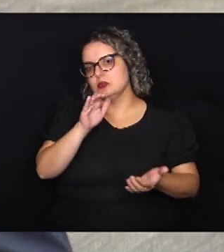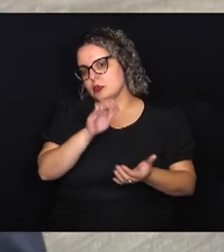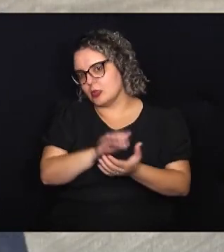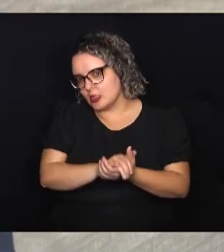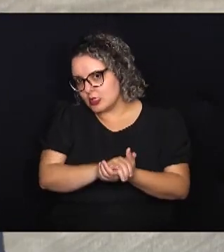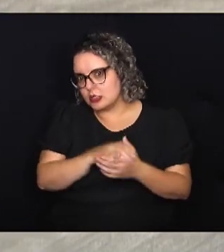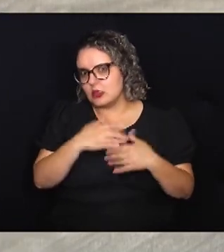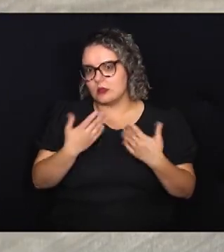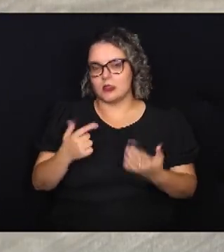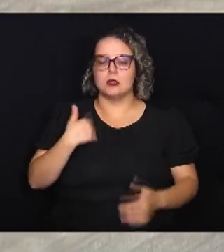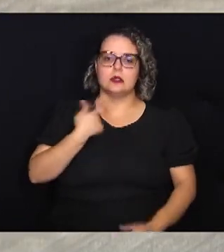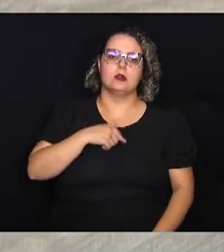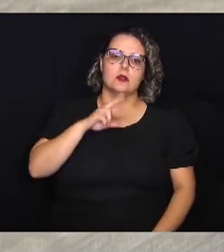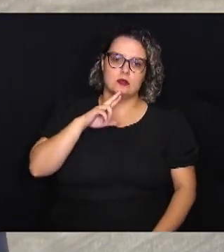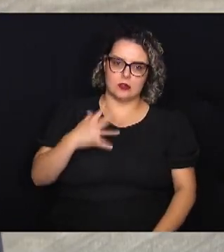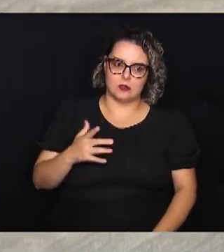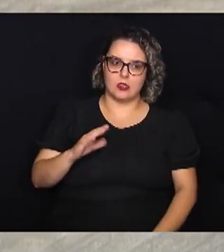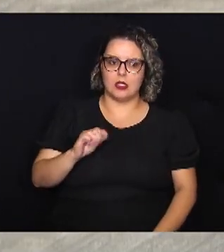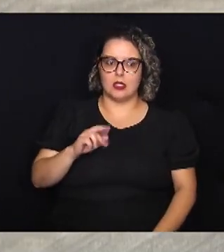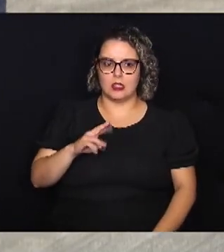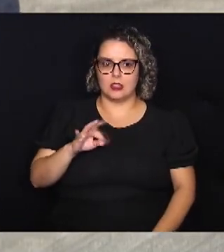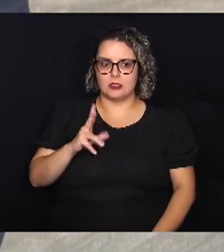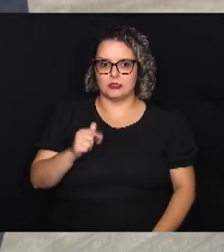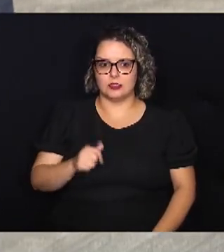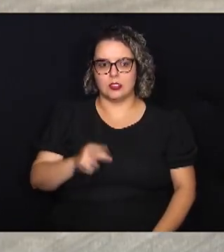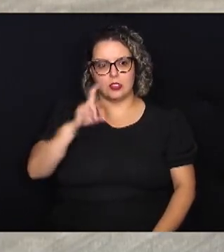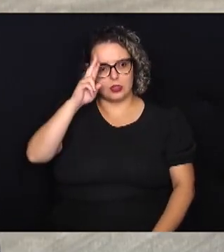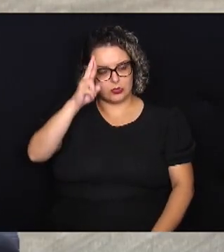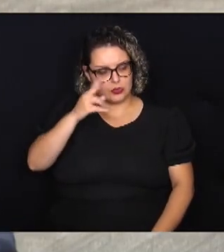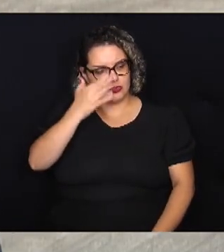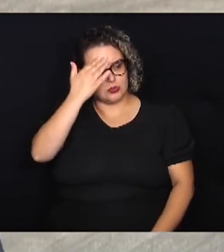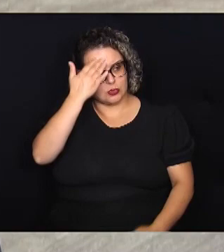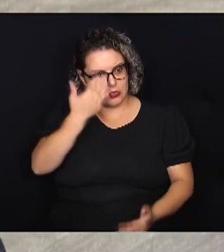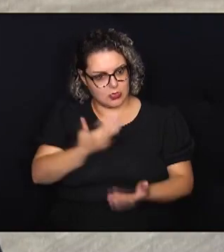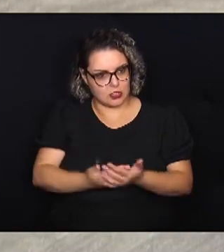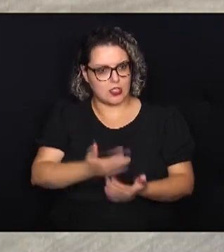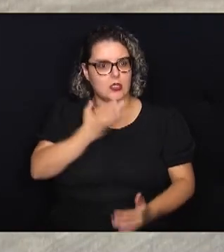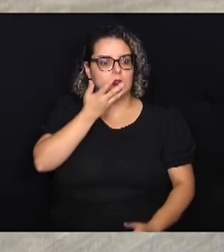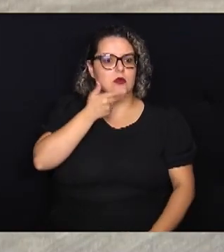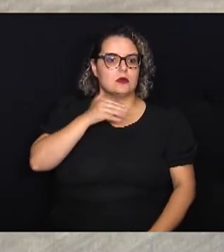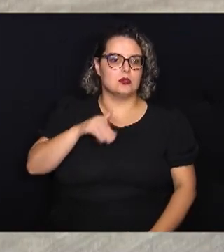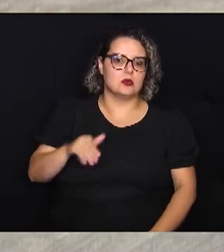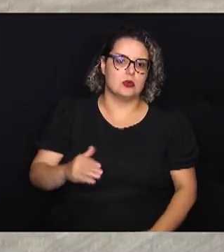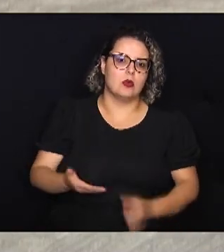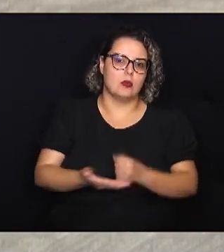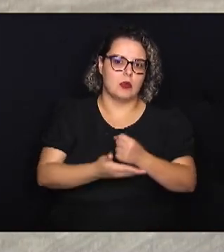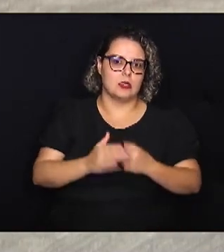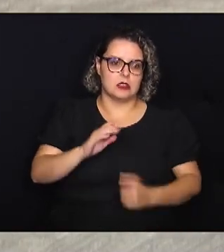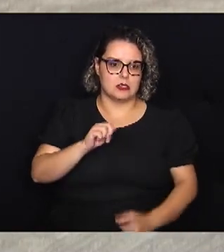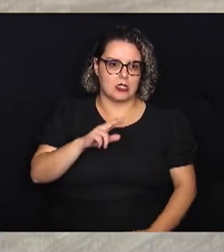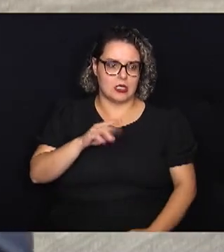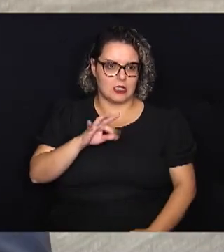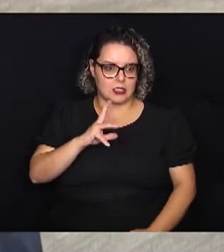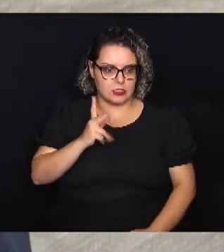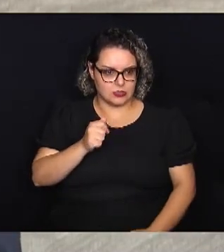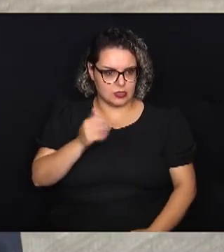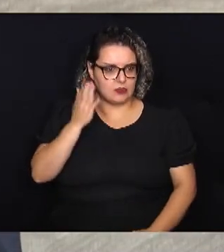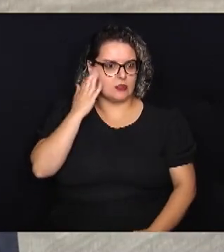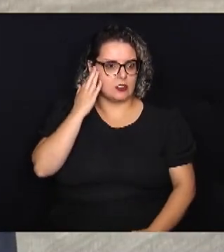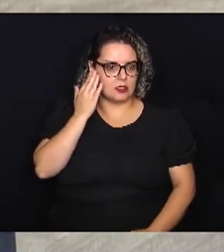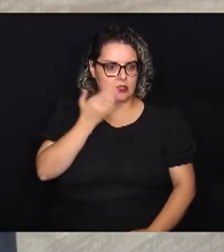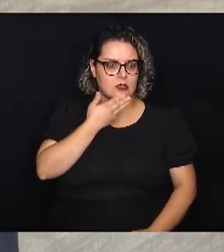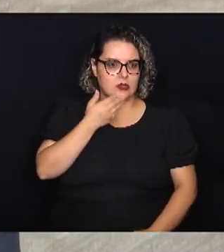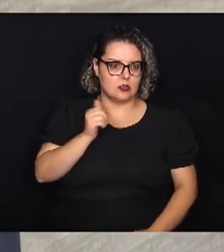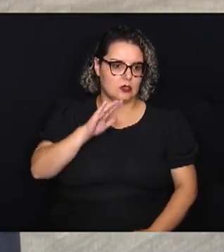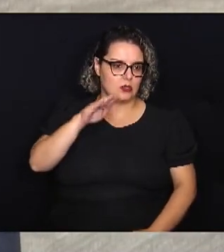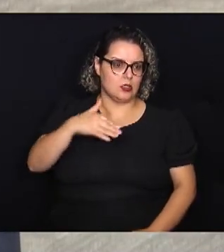fazer essa cartilha. O senhor acredita que a criança, com base nessa cartilha, ela vai entender melhor quando